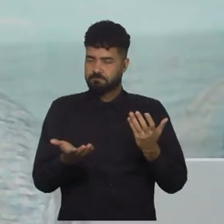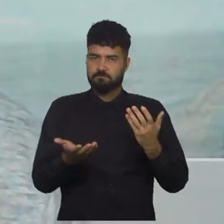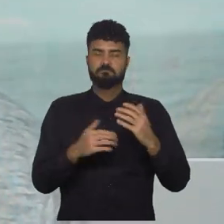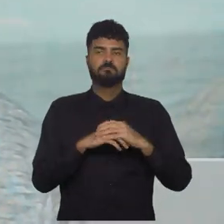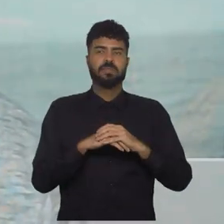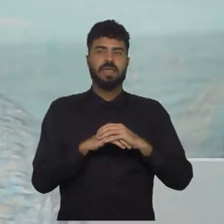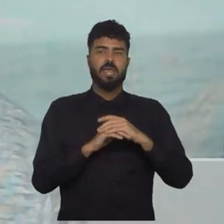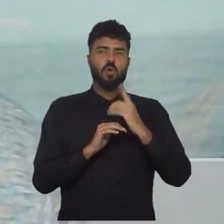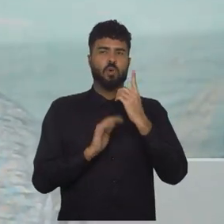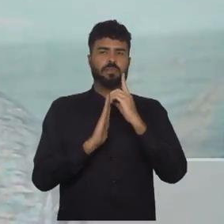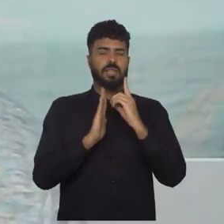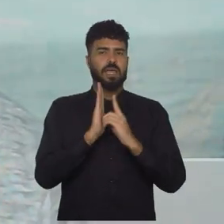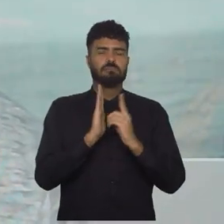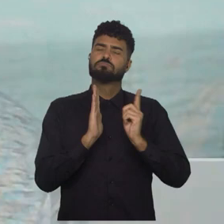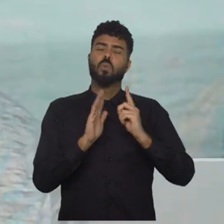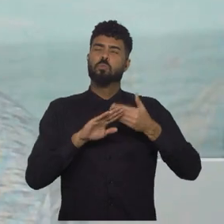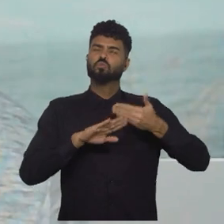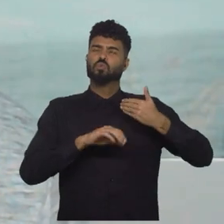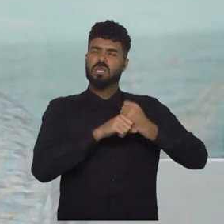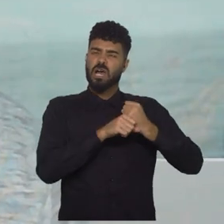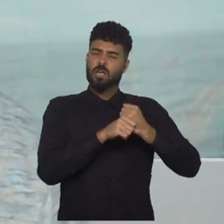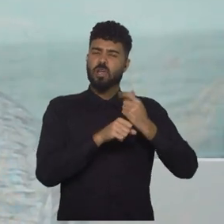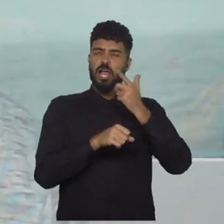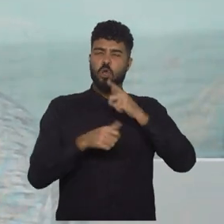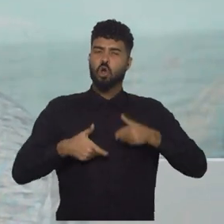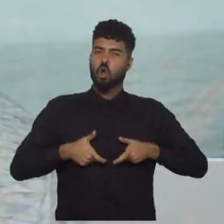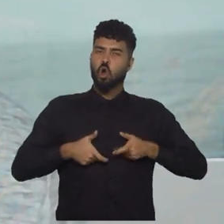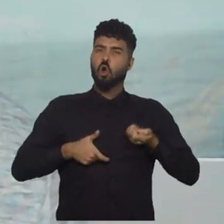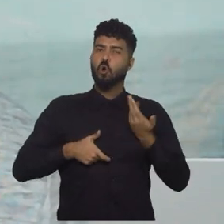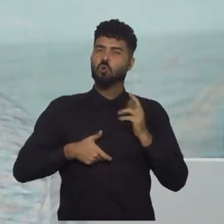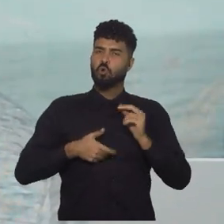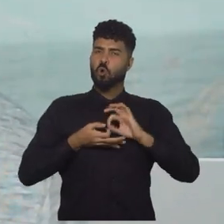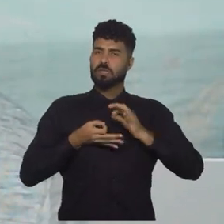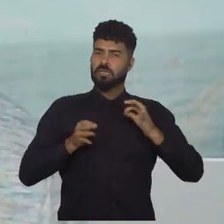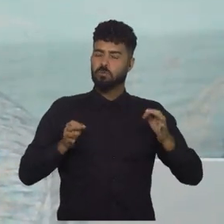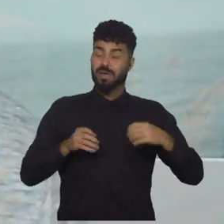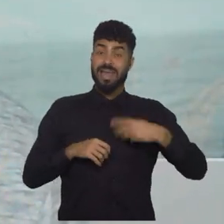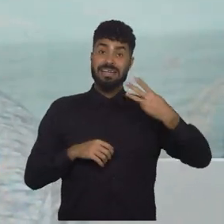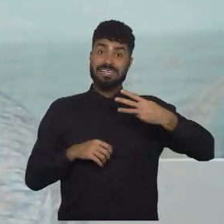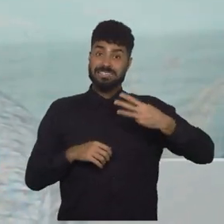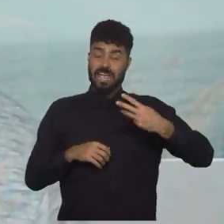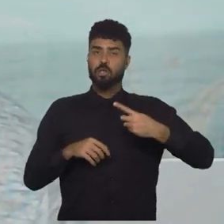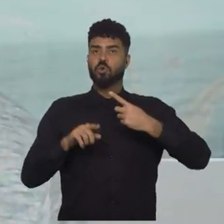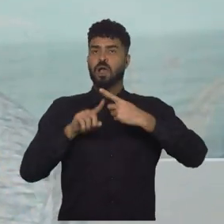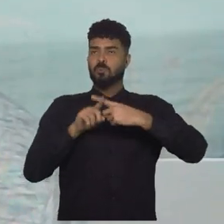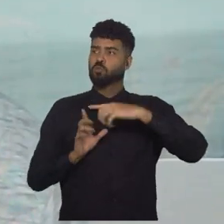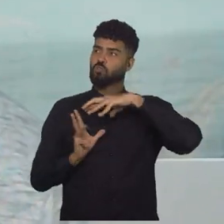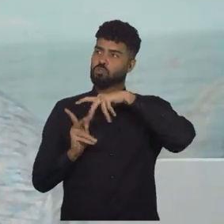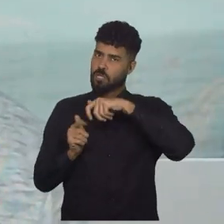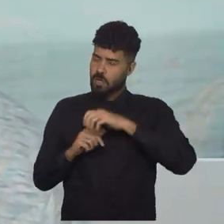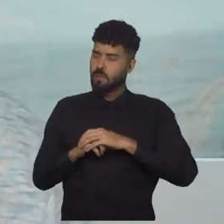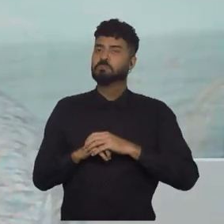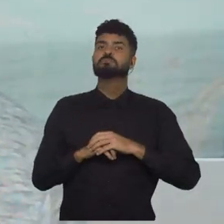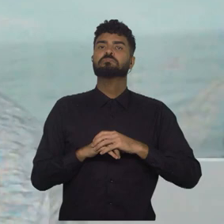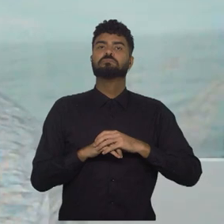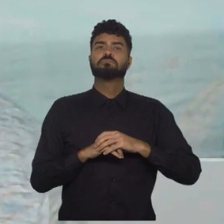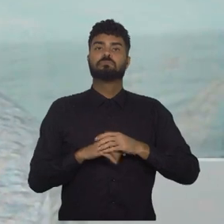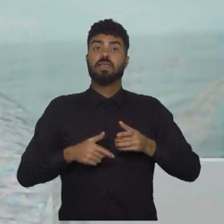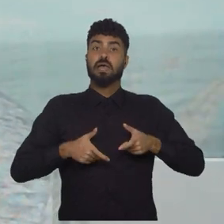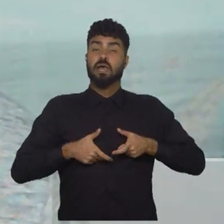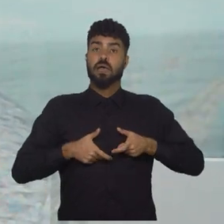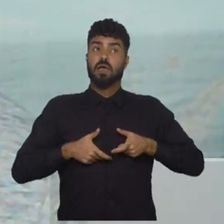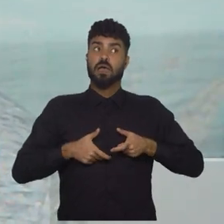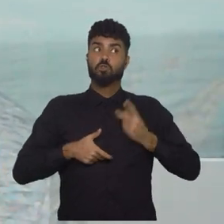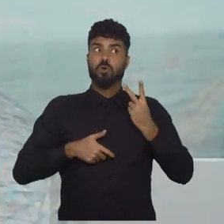não, nos últimos anos, né? Teve aí... um ouro olímpico, teve um terceiro lugar no Mundial, foi prata, ouro não, perdão,